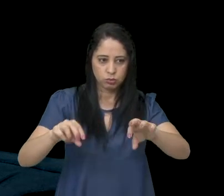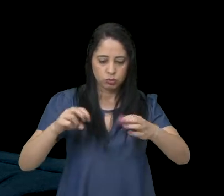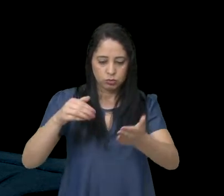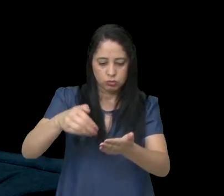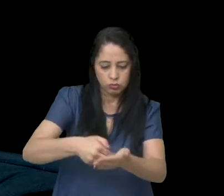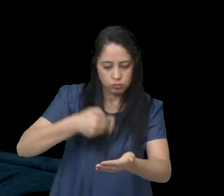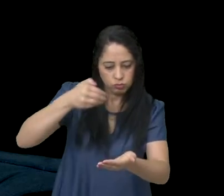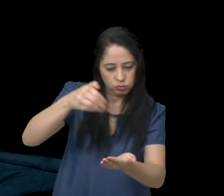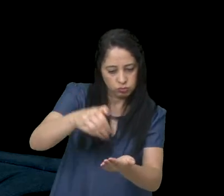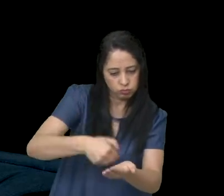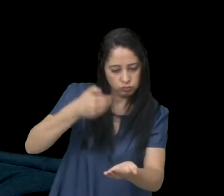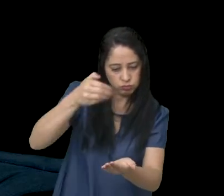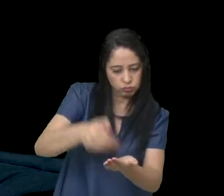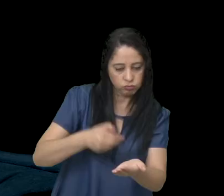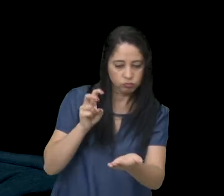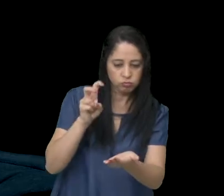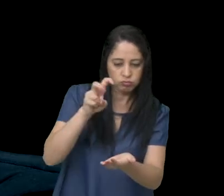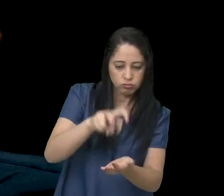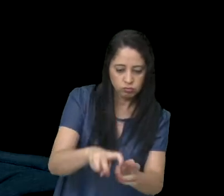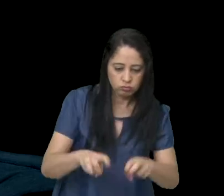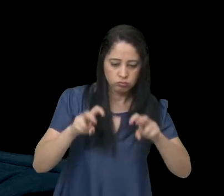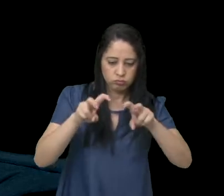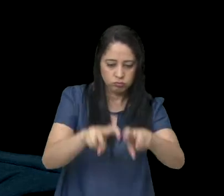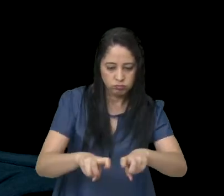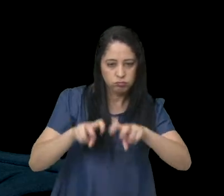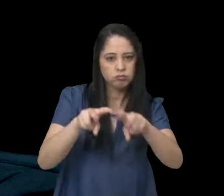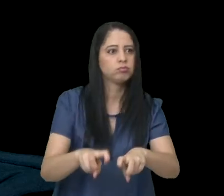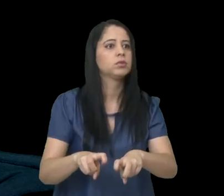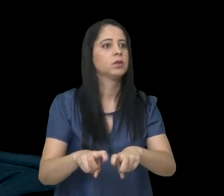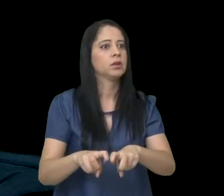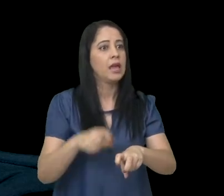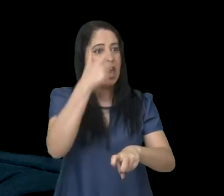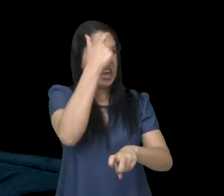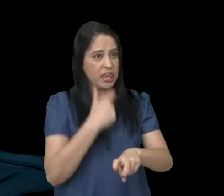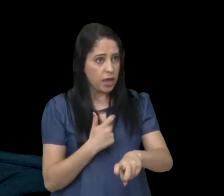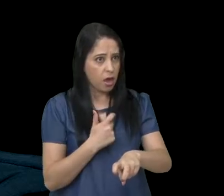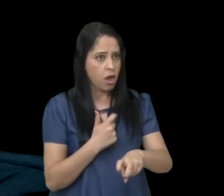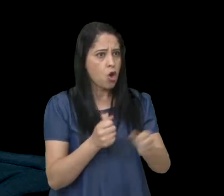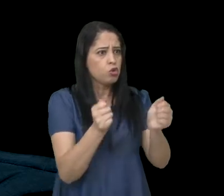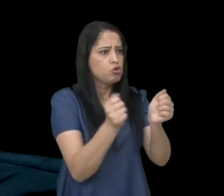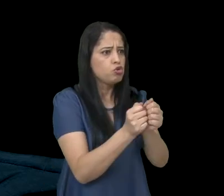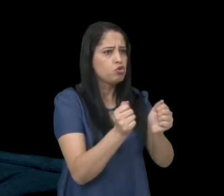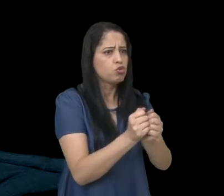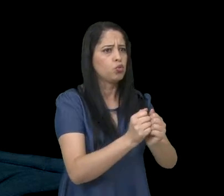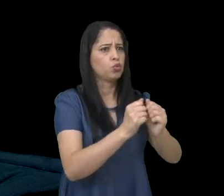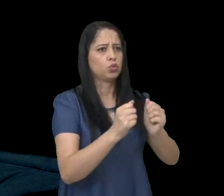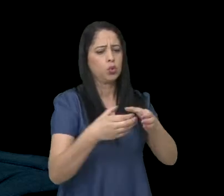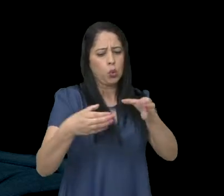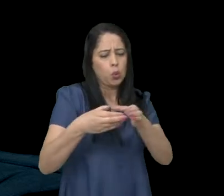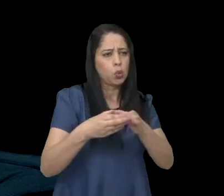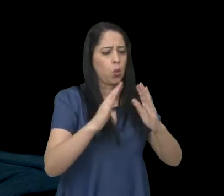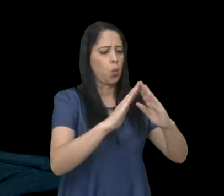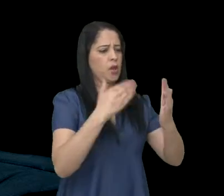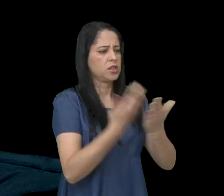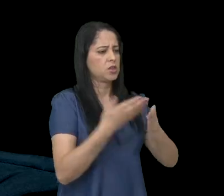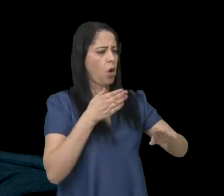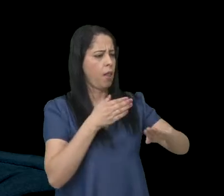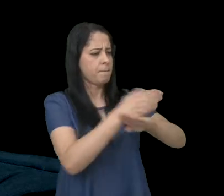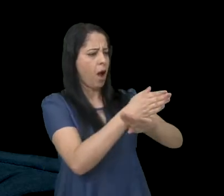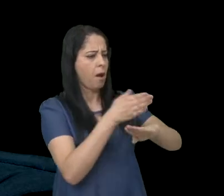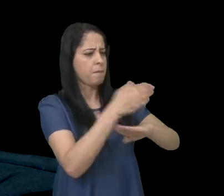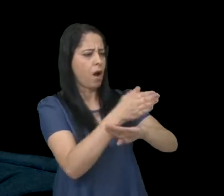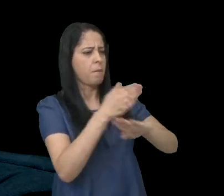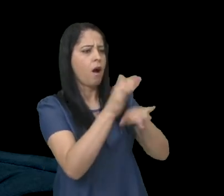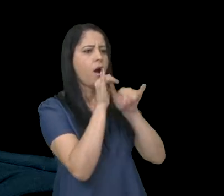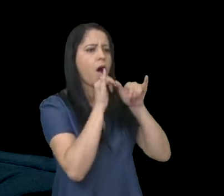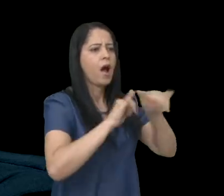E eu fui para as escolas, junto com um coletivo da sociedade civil, e foi uma atuação